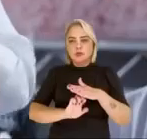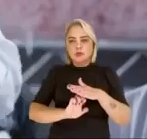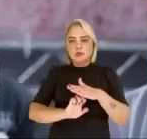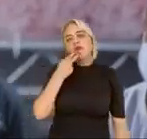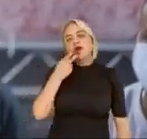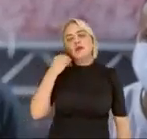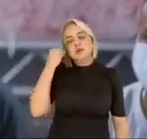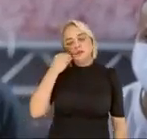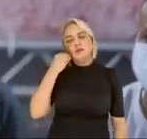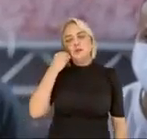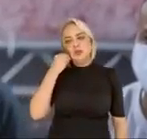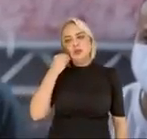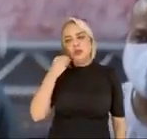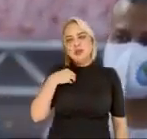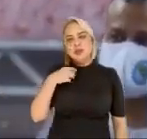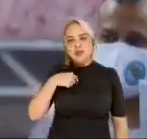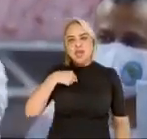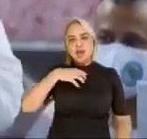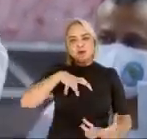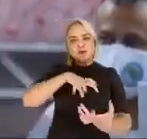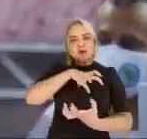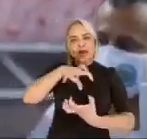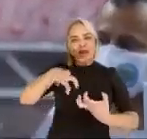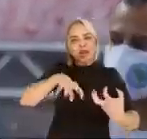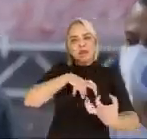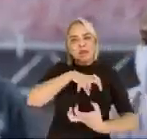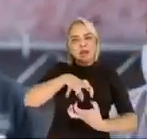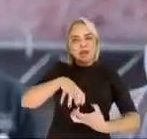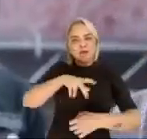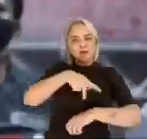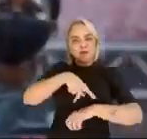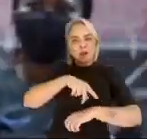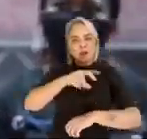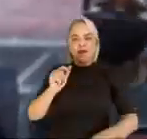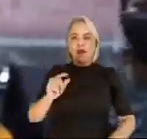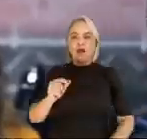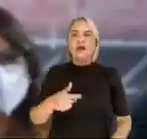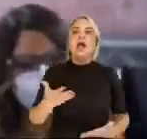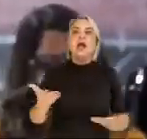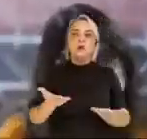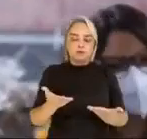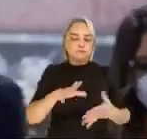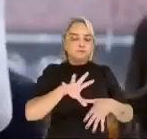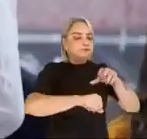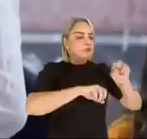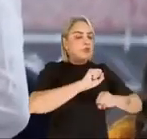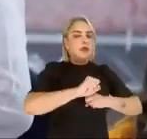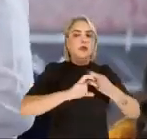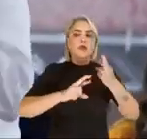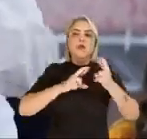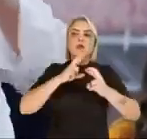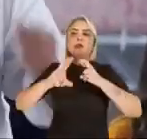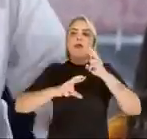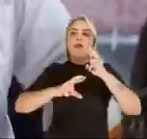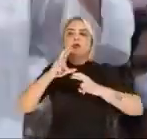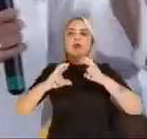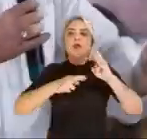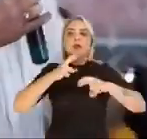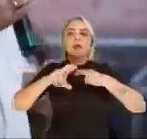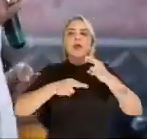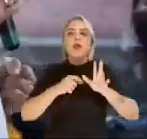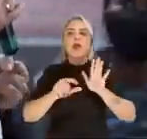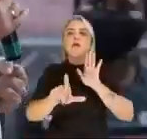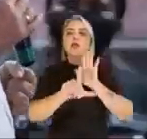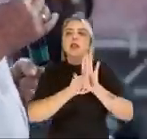de ter feito greve nesse país. Agora, os catadores de material. Nós fizemos lei. Os prefeitos